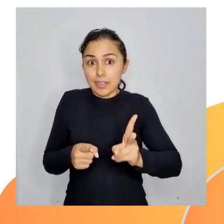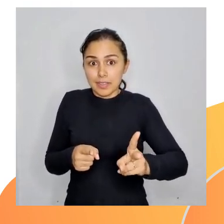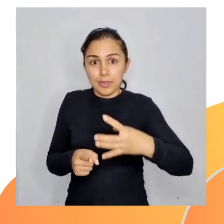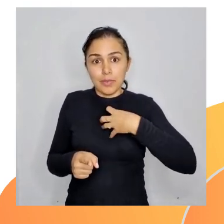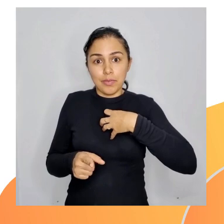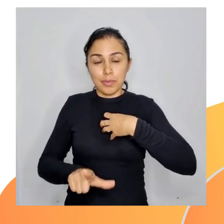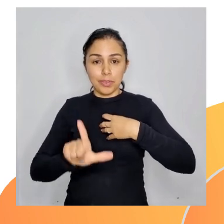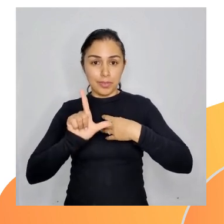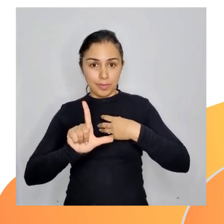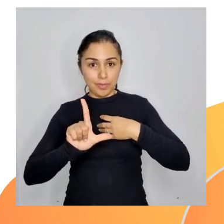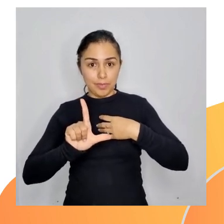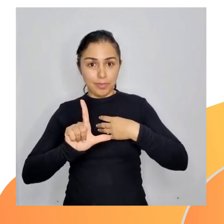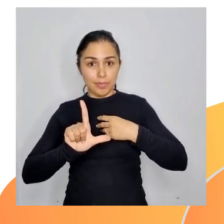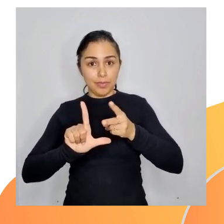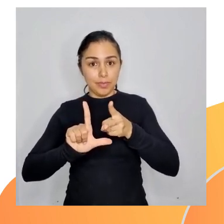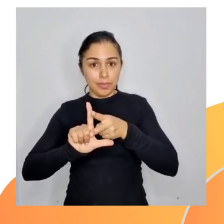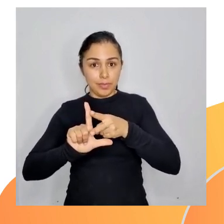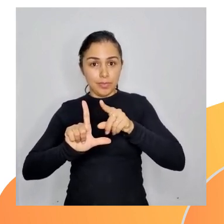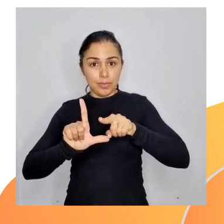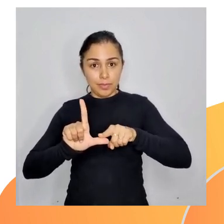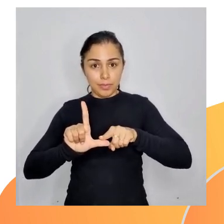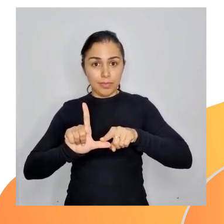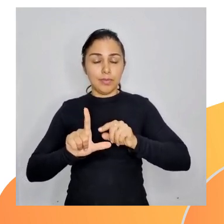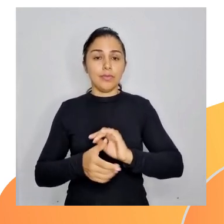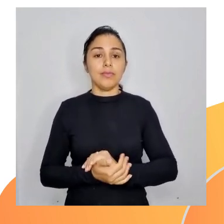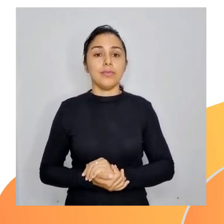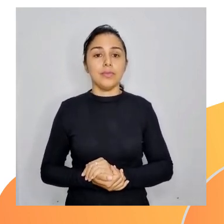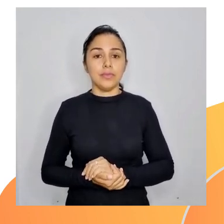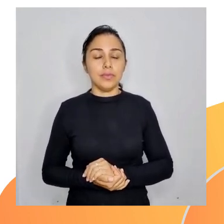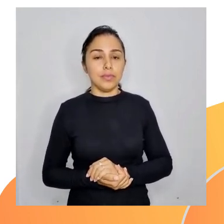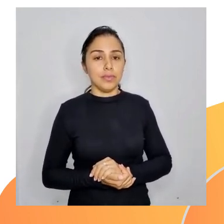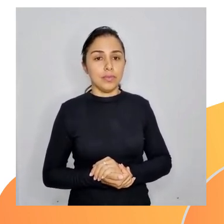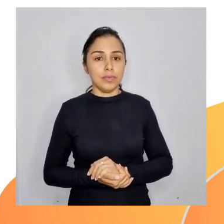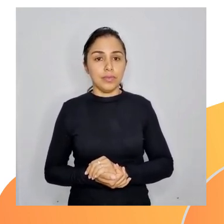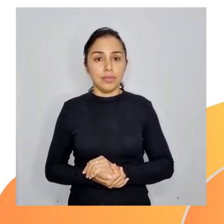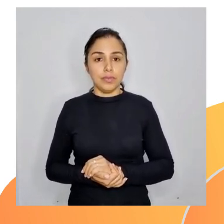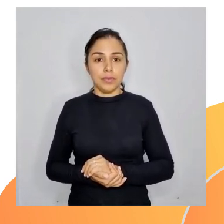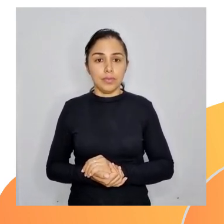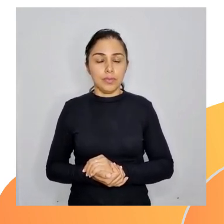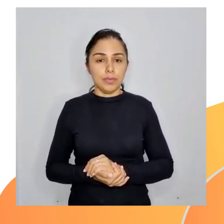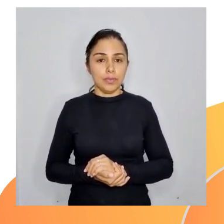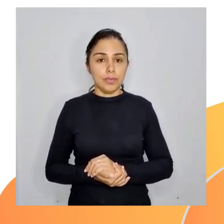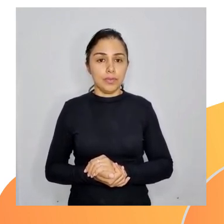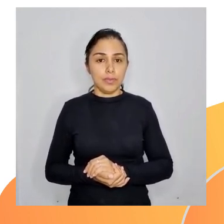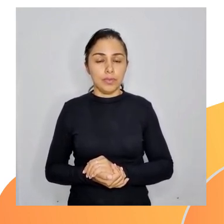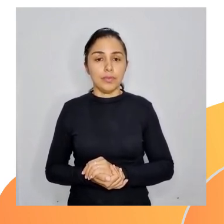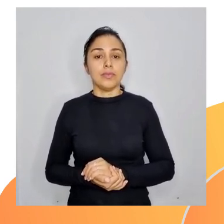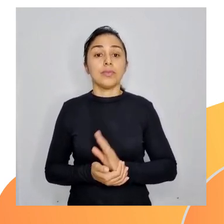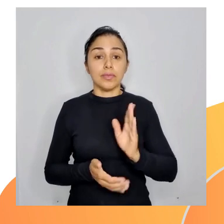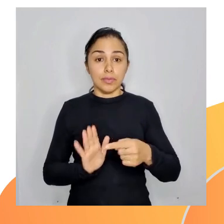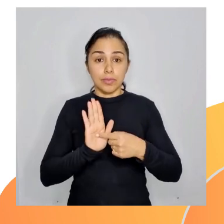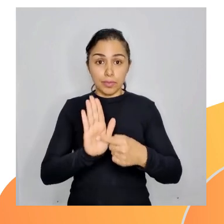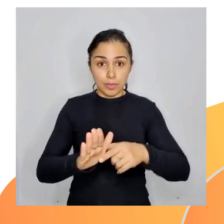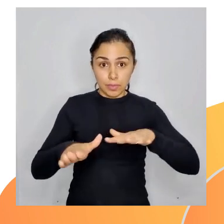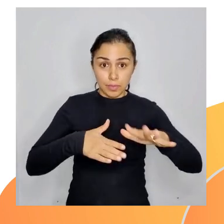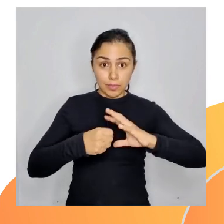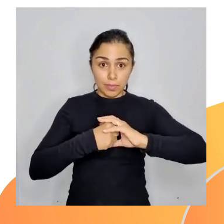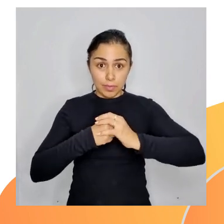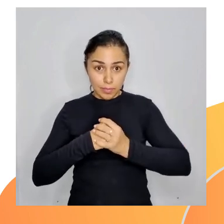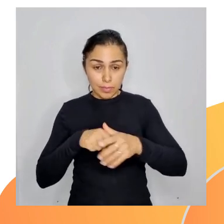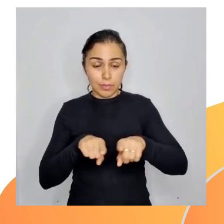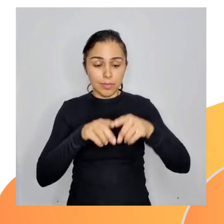3 casas. Tá? Tudo certo? Observamos os movimentos do peão, falamos um pouquinho a respeito do movimento do